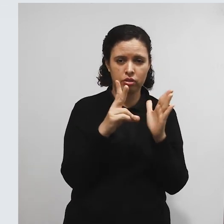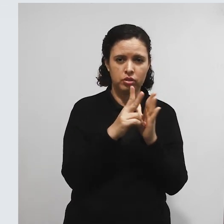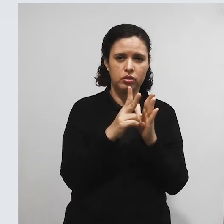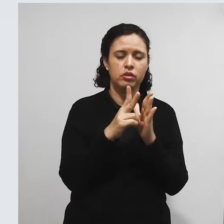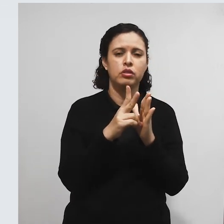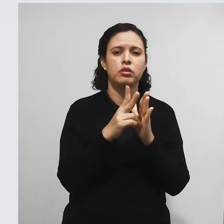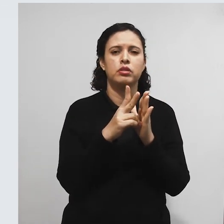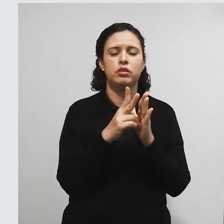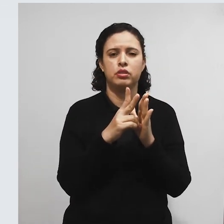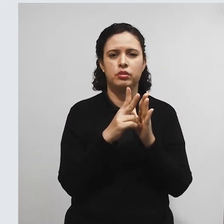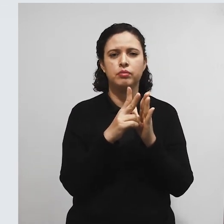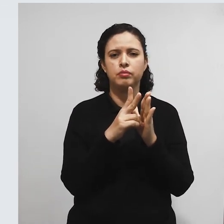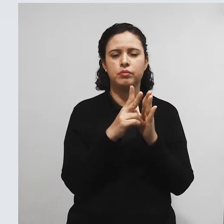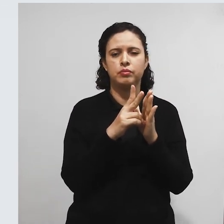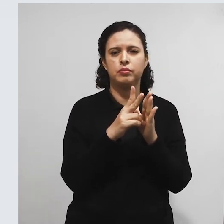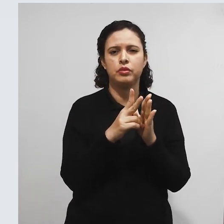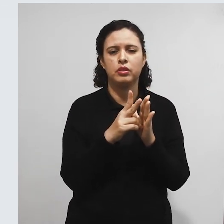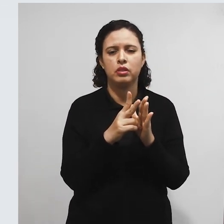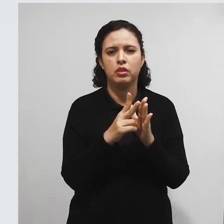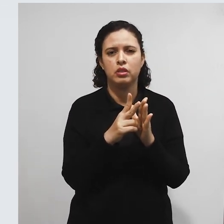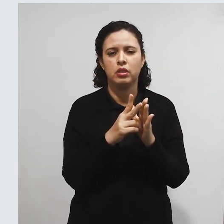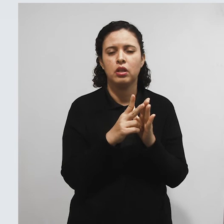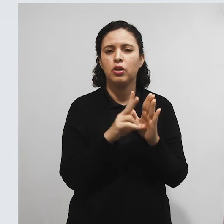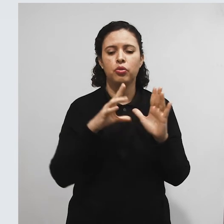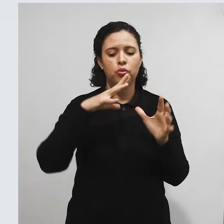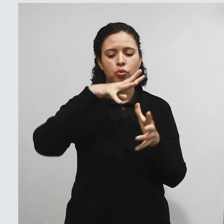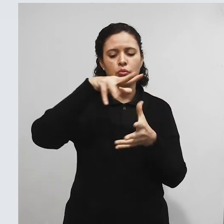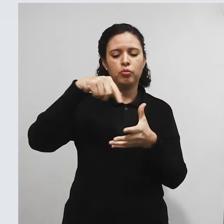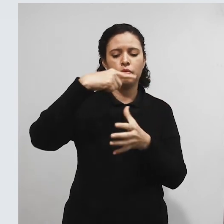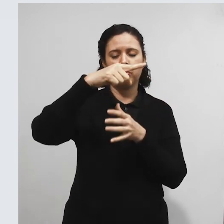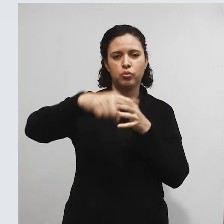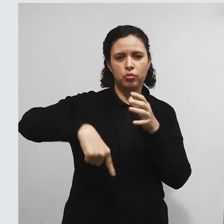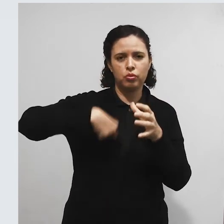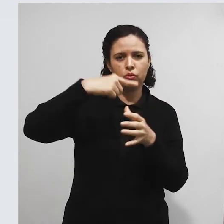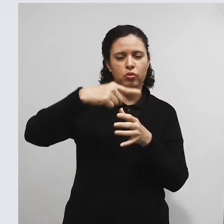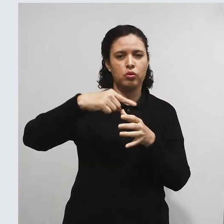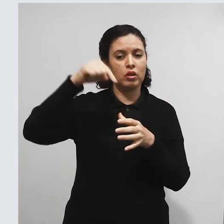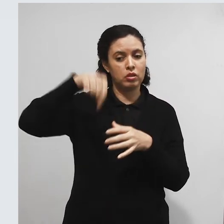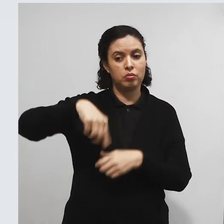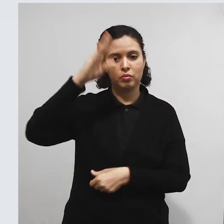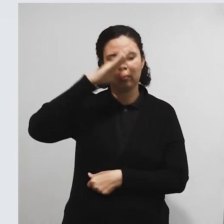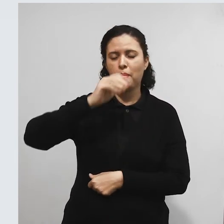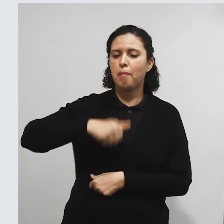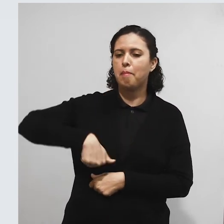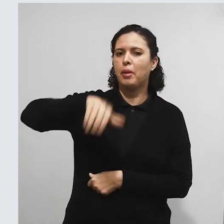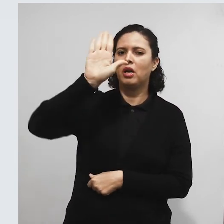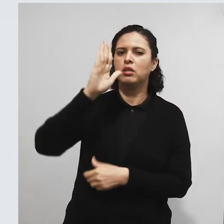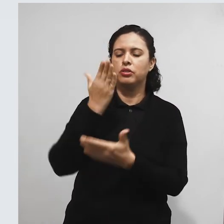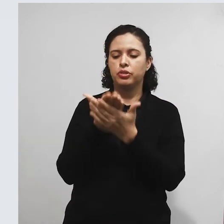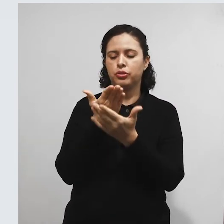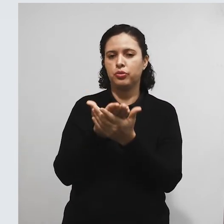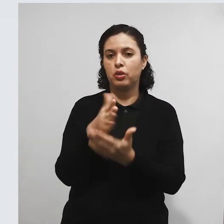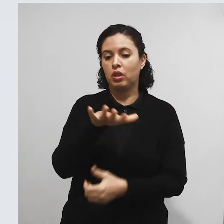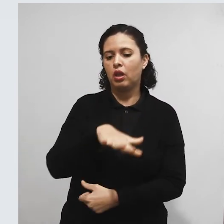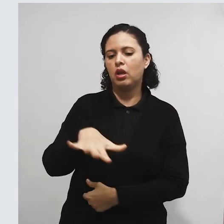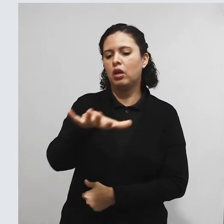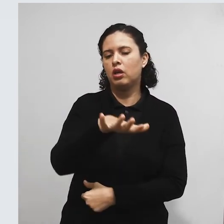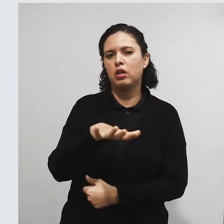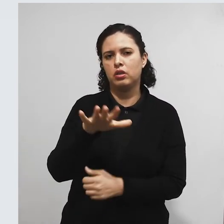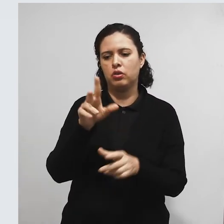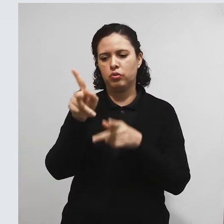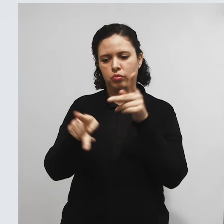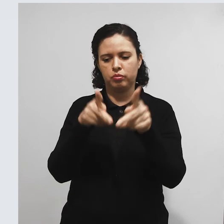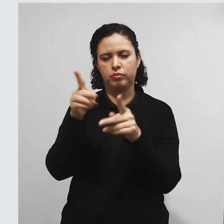de passagem, ninguém no mundo tem mais e melhores estudos sobre povos indígenas do